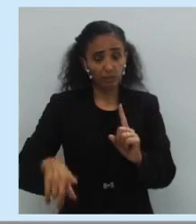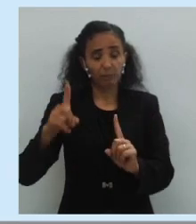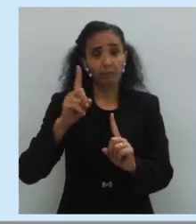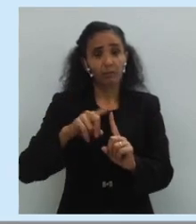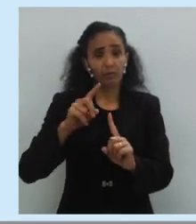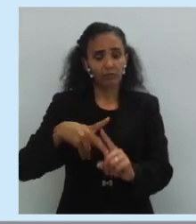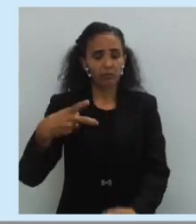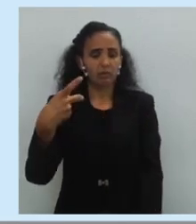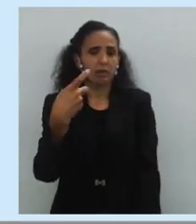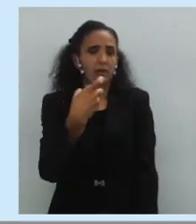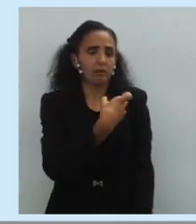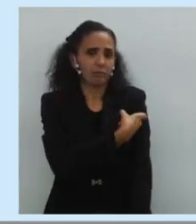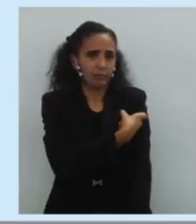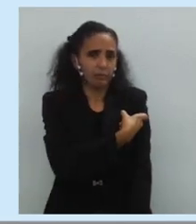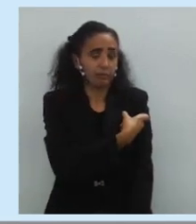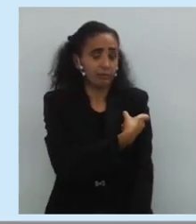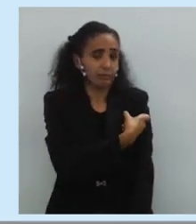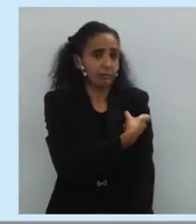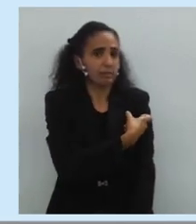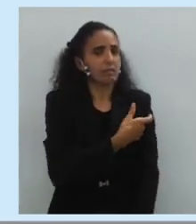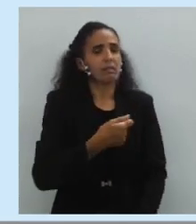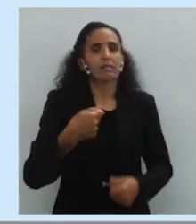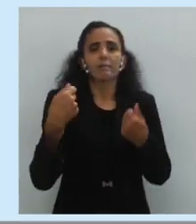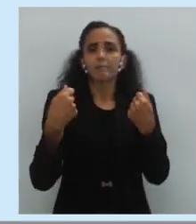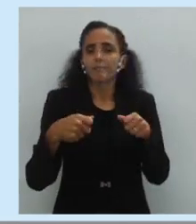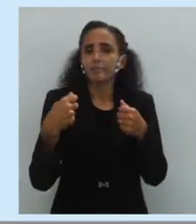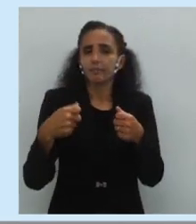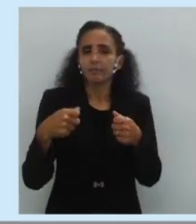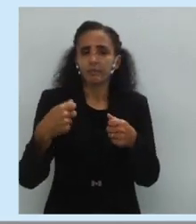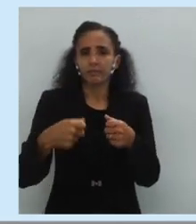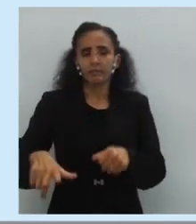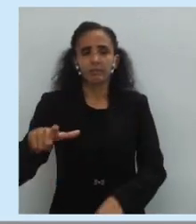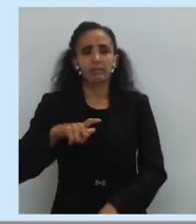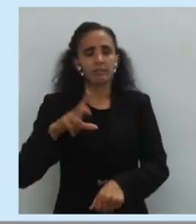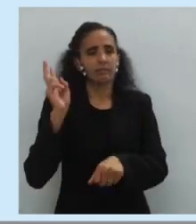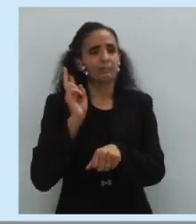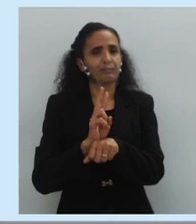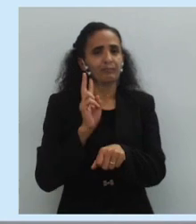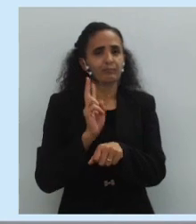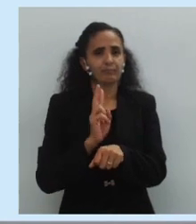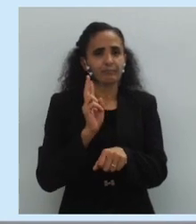de Saúde, que é o do tipo de quadrivalente. Ou seja,